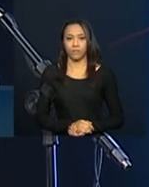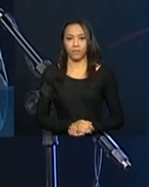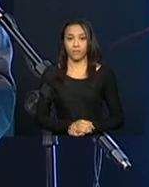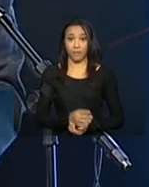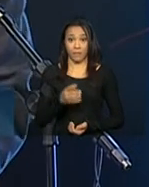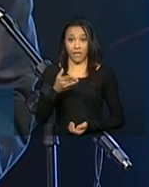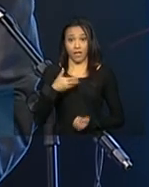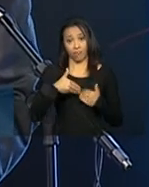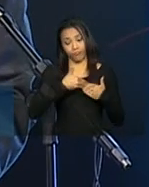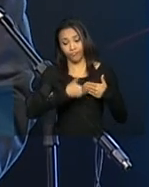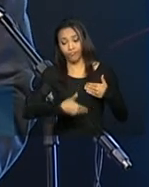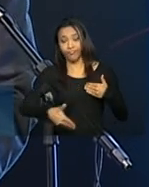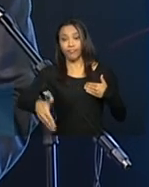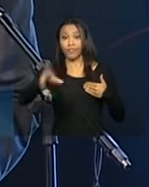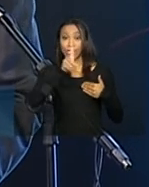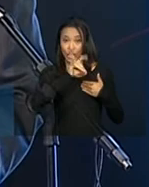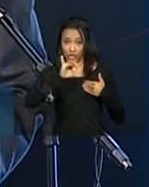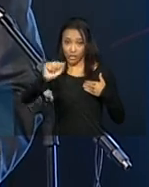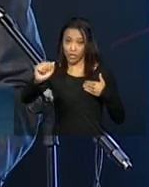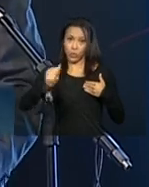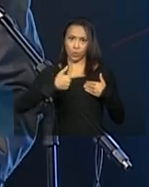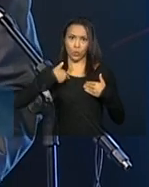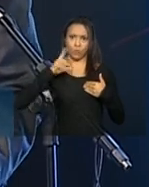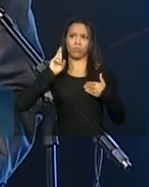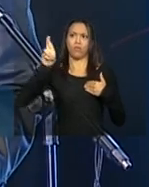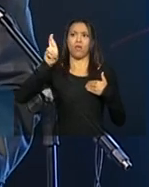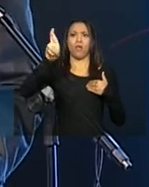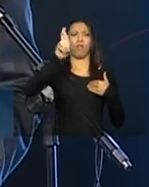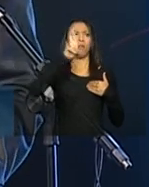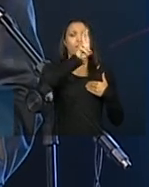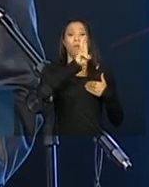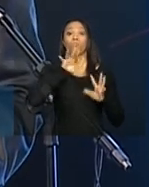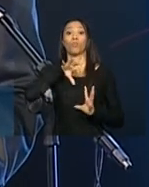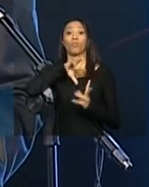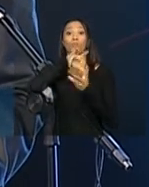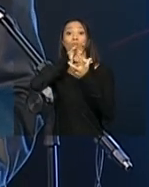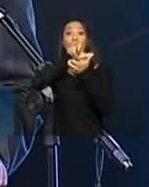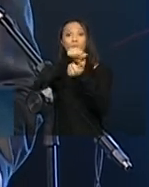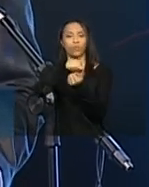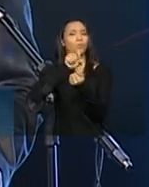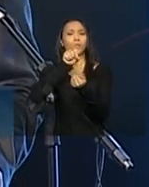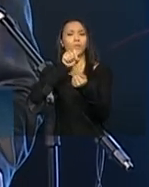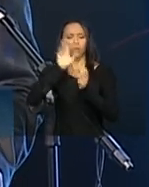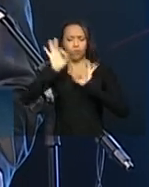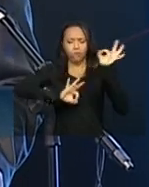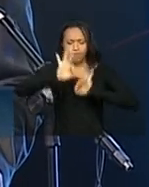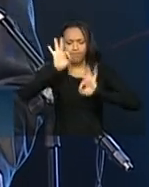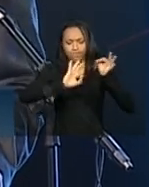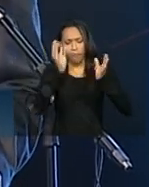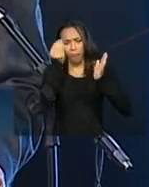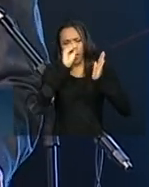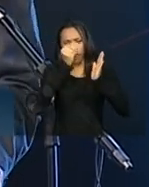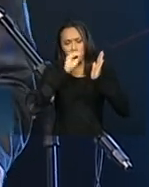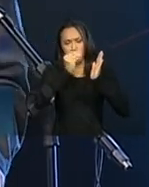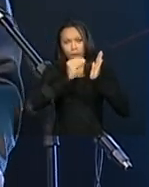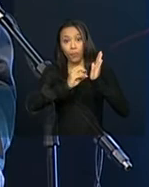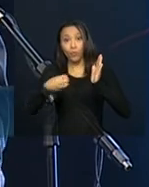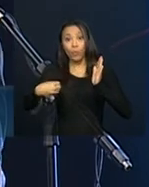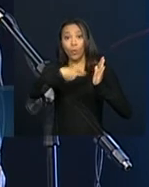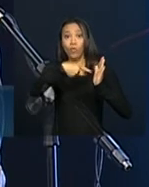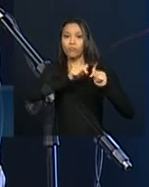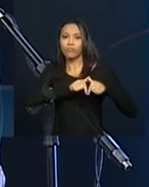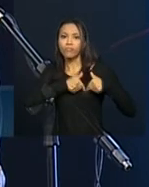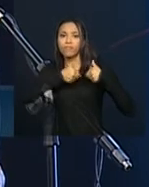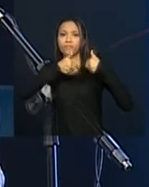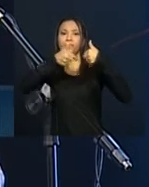Nestes dias, os líderes mundiais estão planejando a nova agenda de